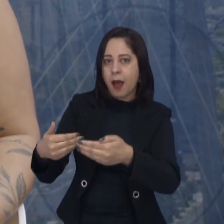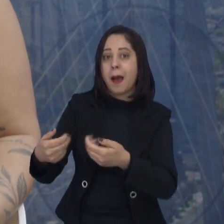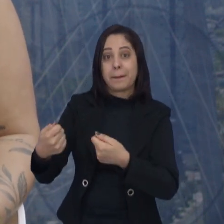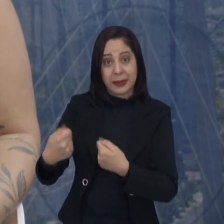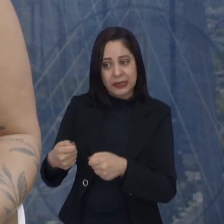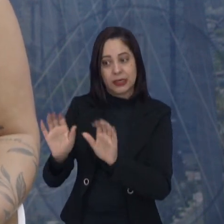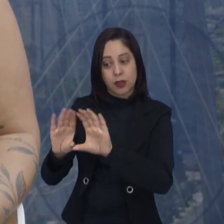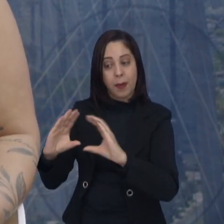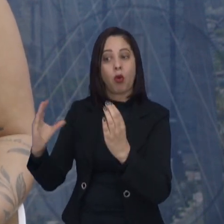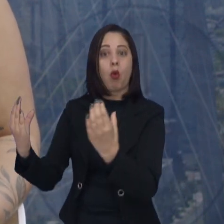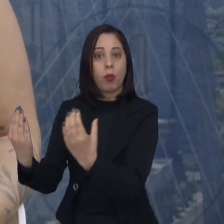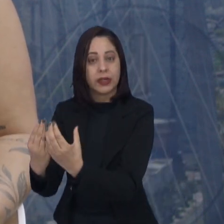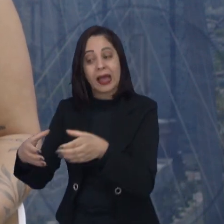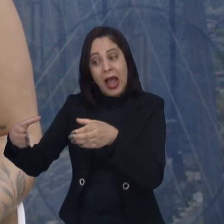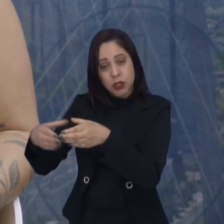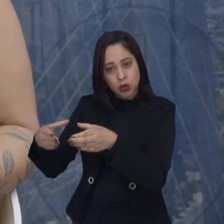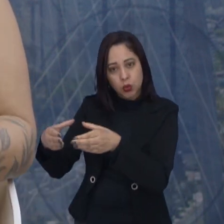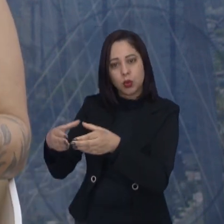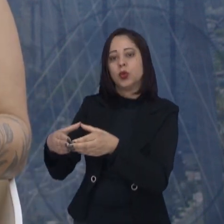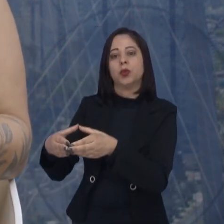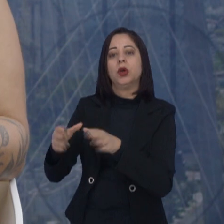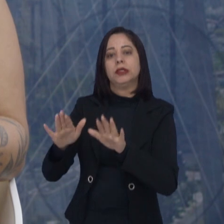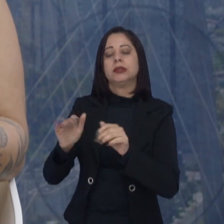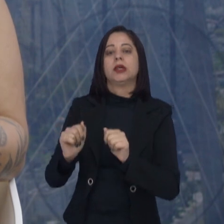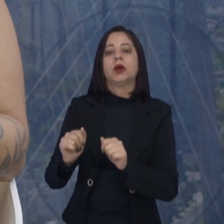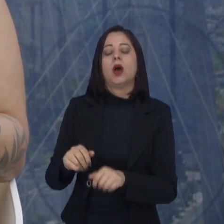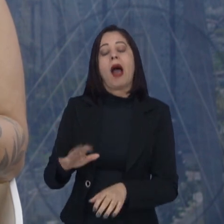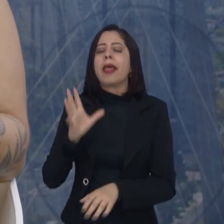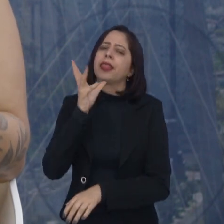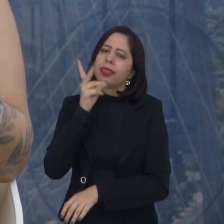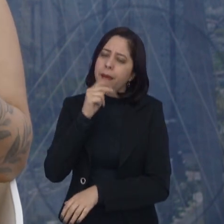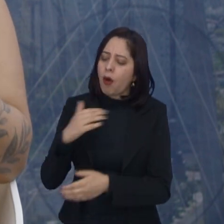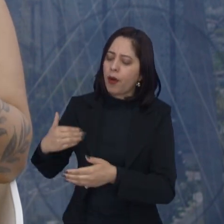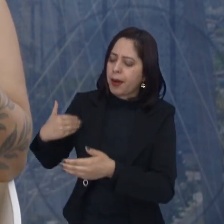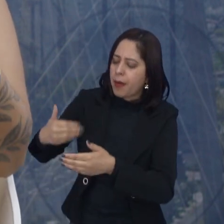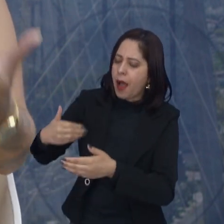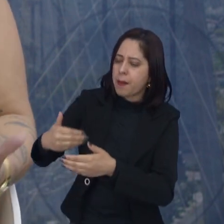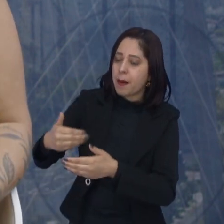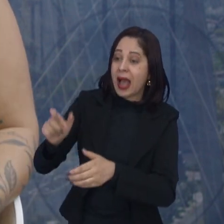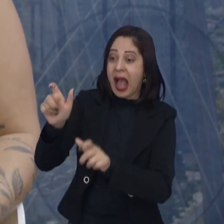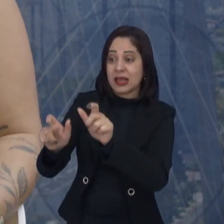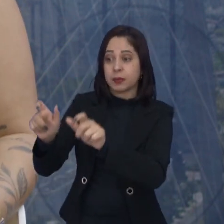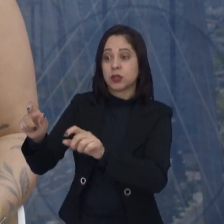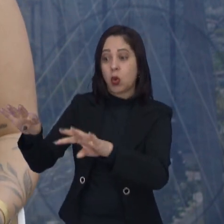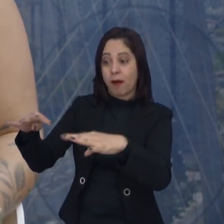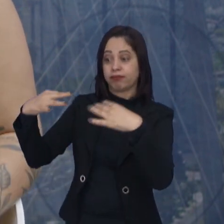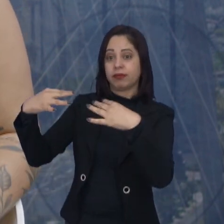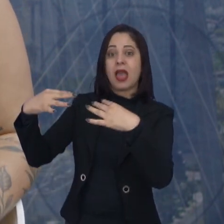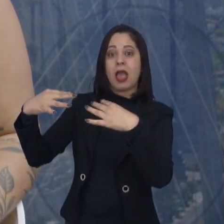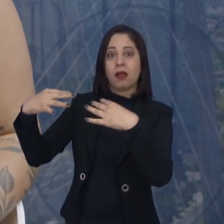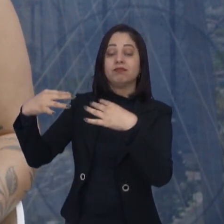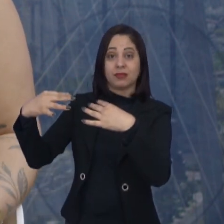comunidade engajada de forma orgânica, né? Então, do mesmo jeito que você demora um tempo para fazer com que as pessoas comecem a entender o seu trabalho, no